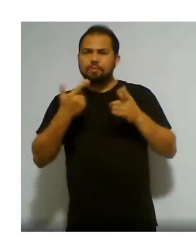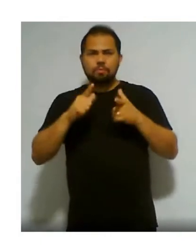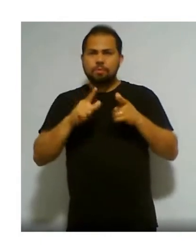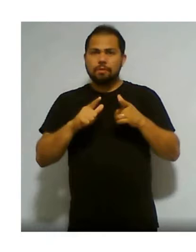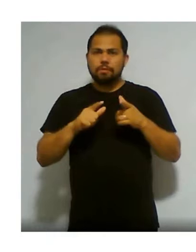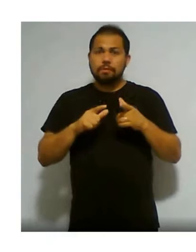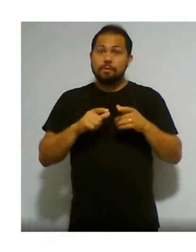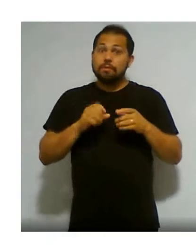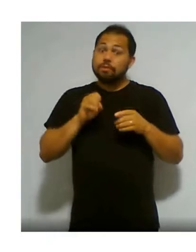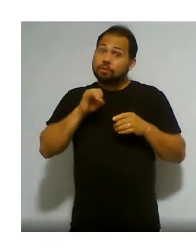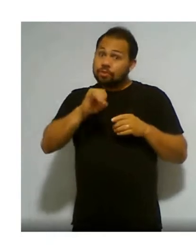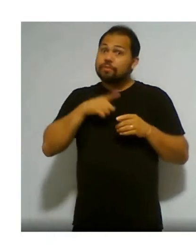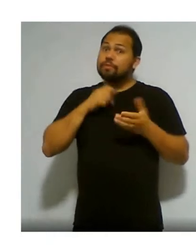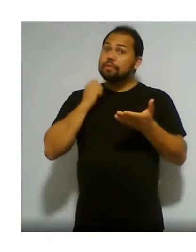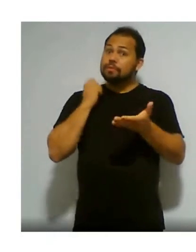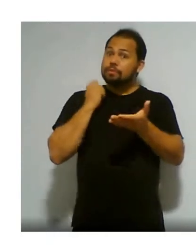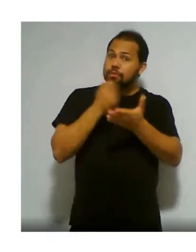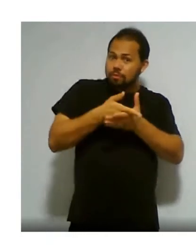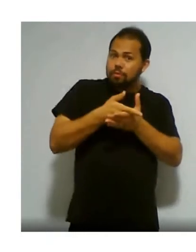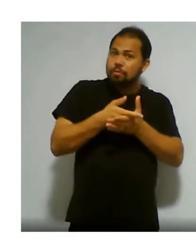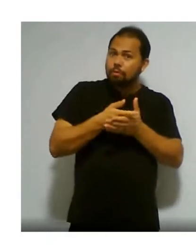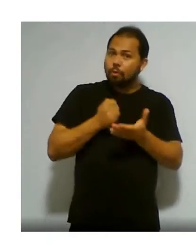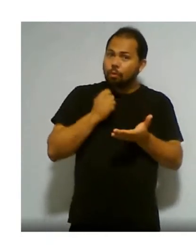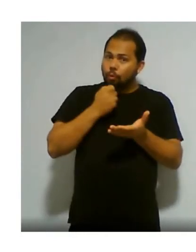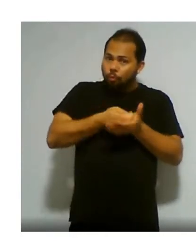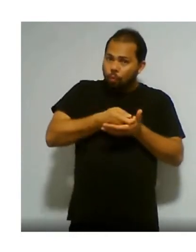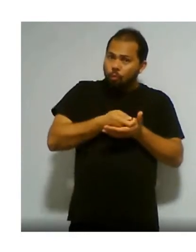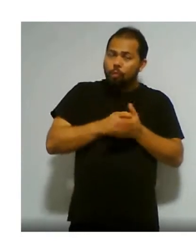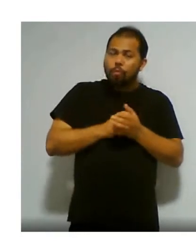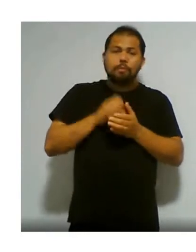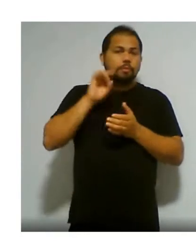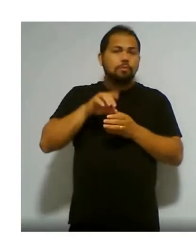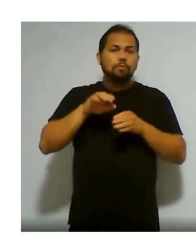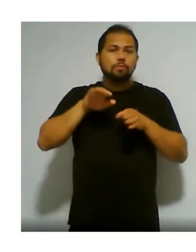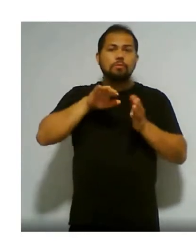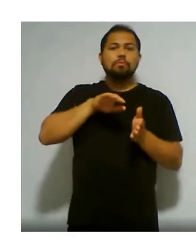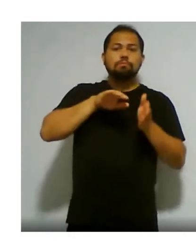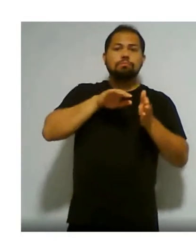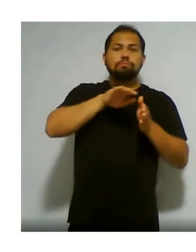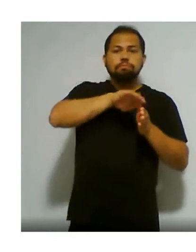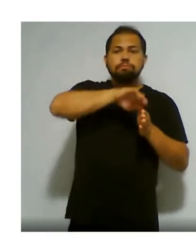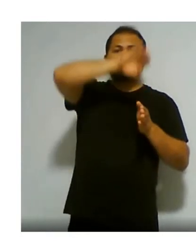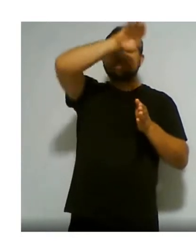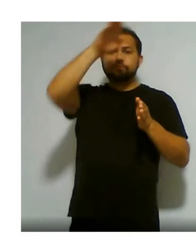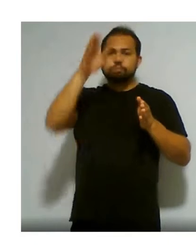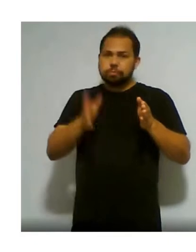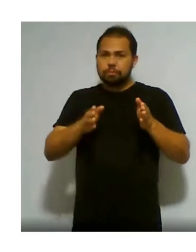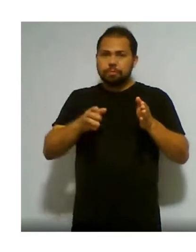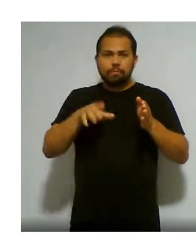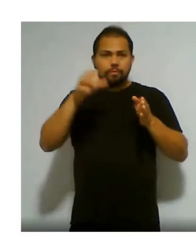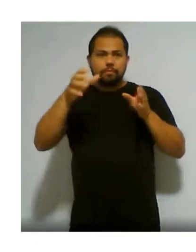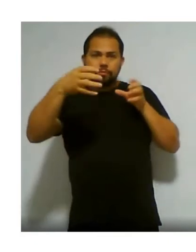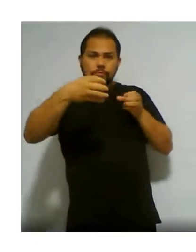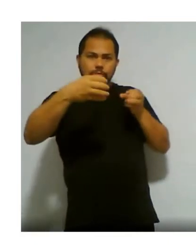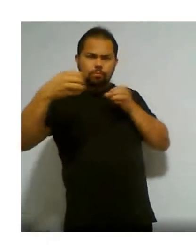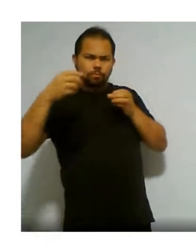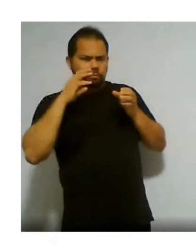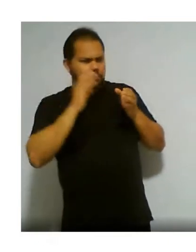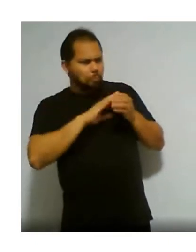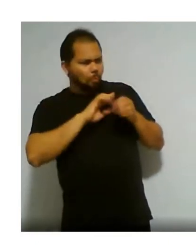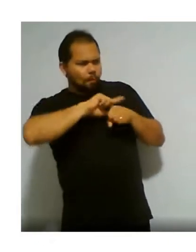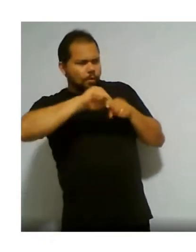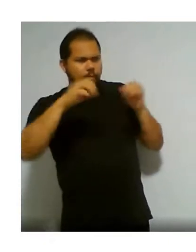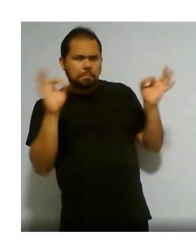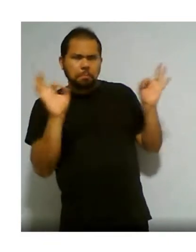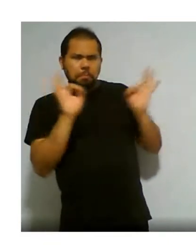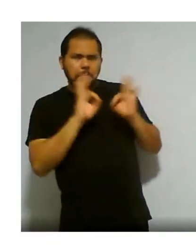vir só o gabinete e os seus painéis. Se você abrir a tampa do gabinete lateral, você vai ver que dentro não tem nada. Você tem os parafusos, local de encaixar placa-mãe, local